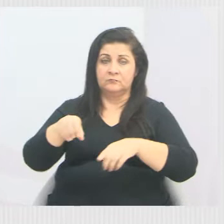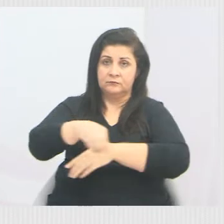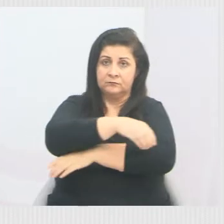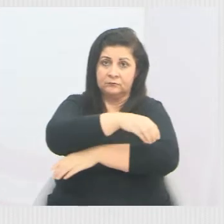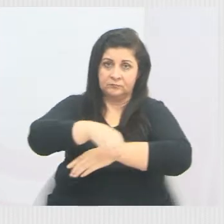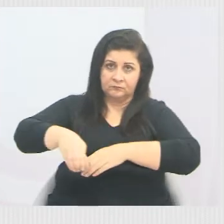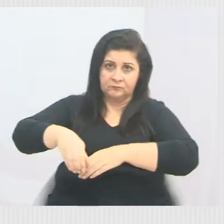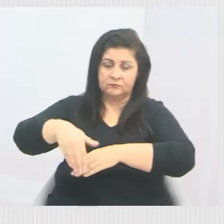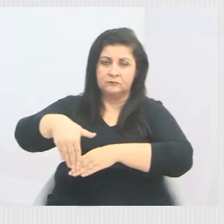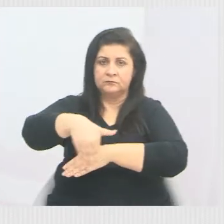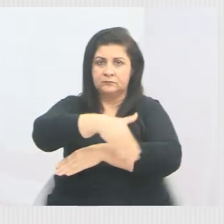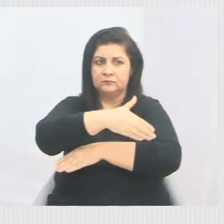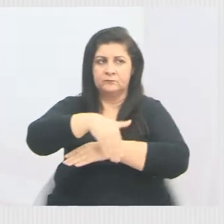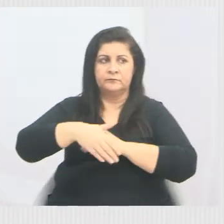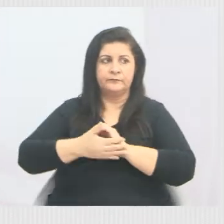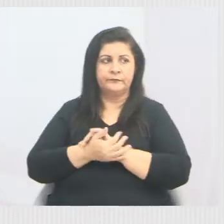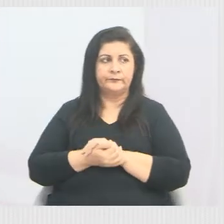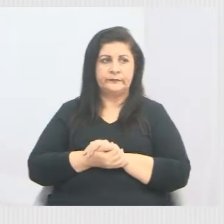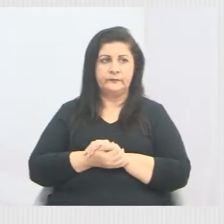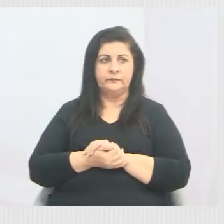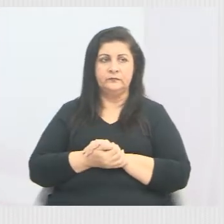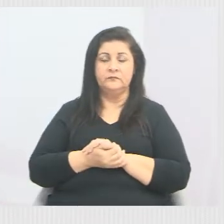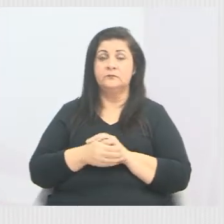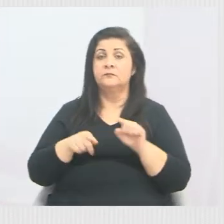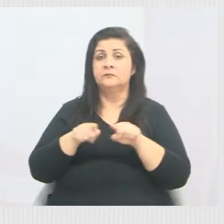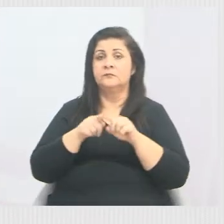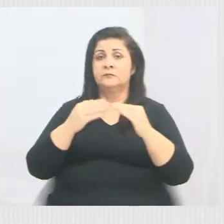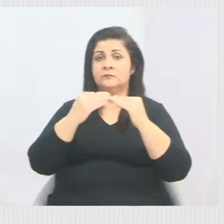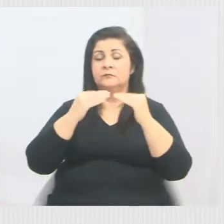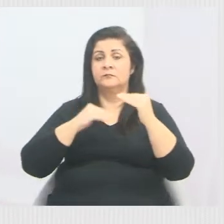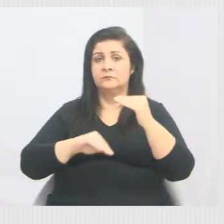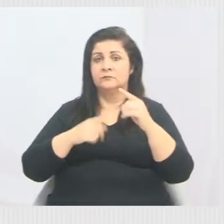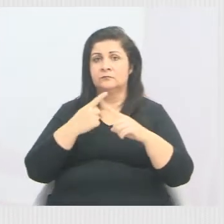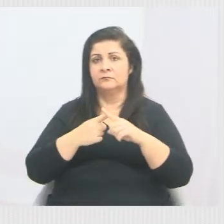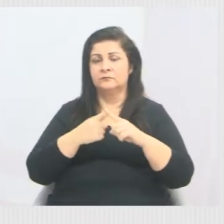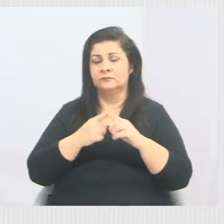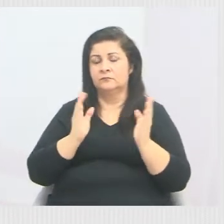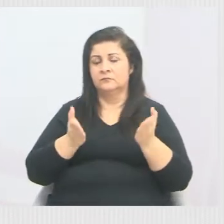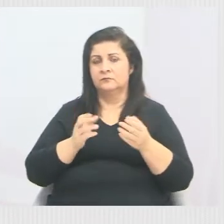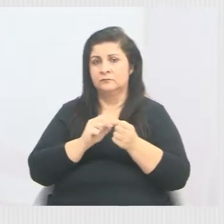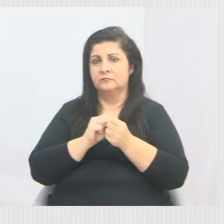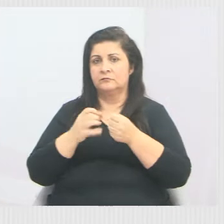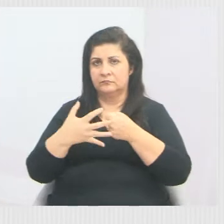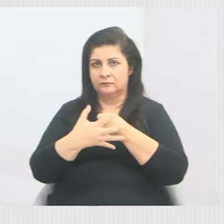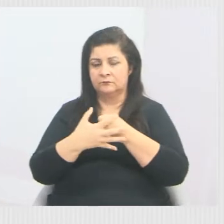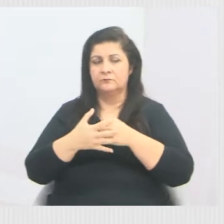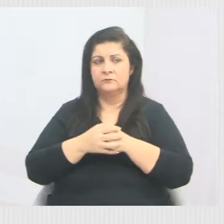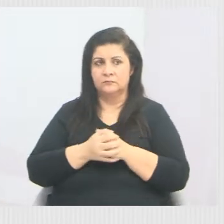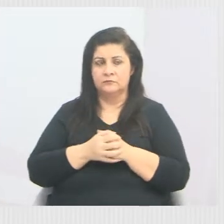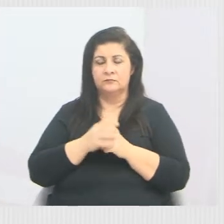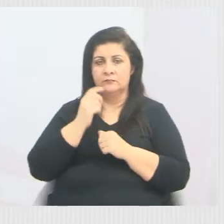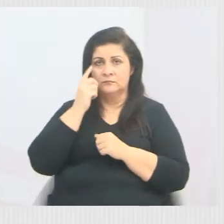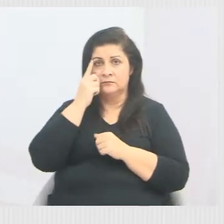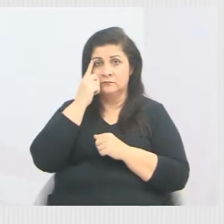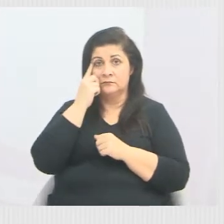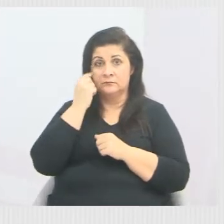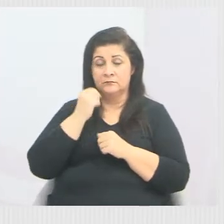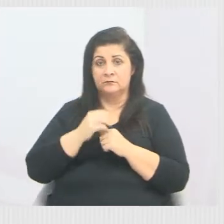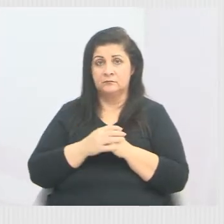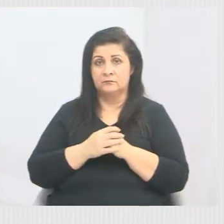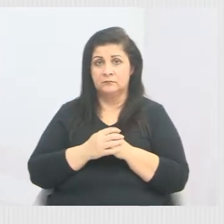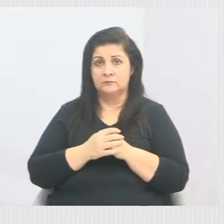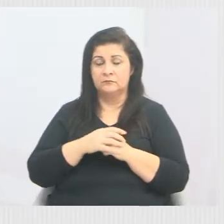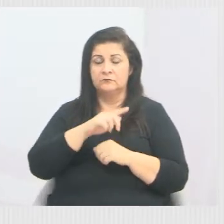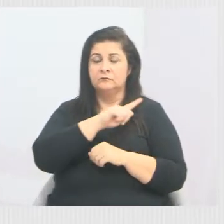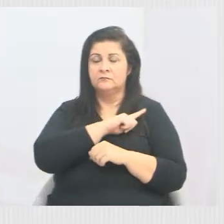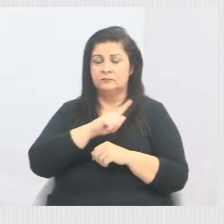avenidas. Aqui se ocorre uma baixa também devido à situação que estamos vivendo hoje, a Covid-19 no país. Então, os